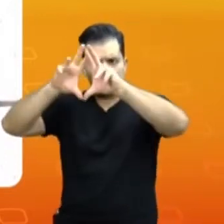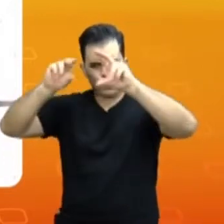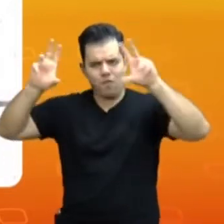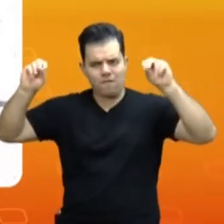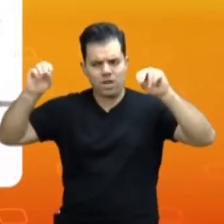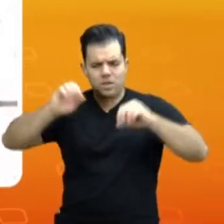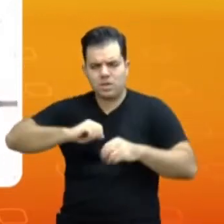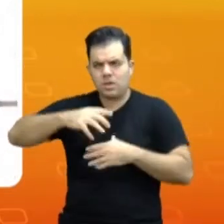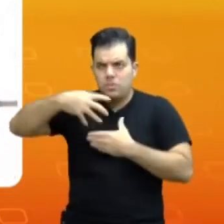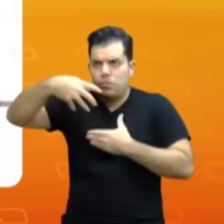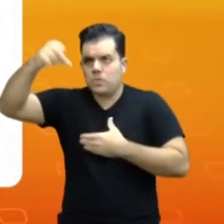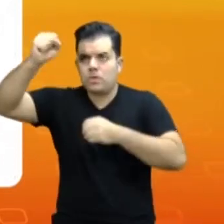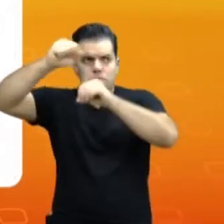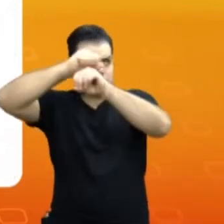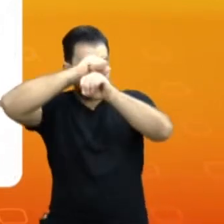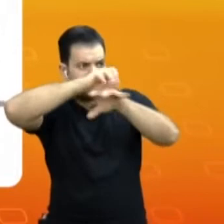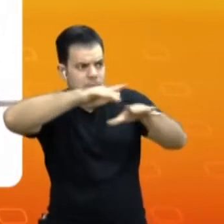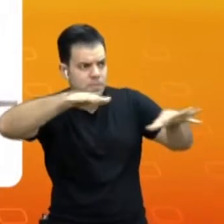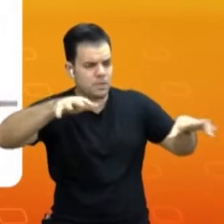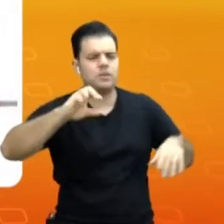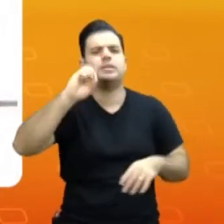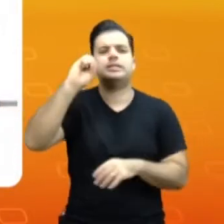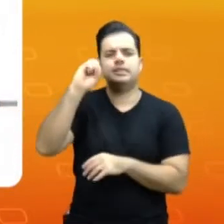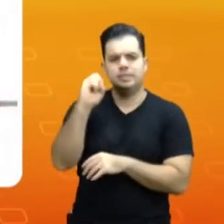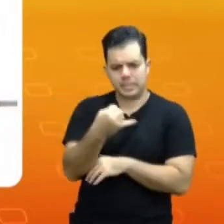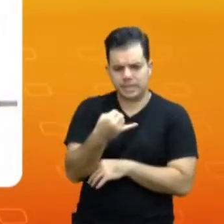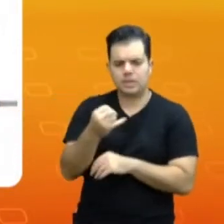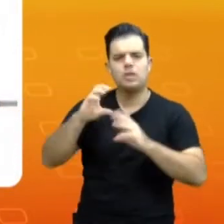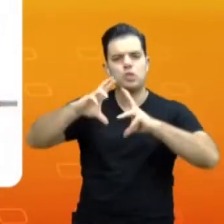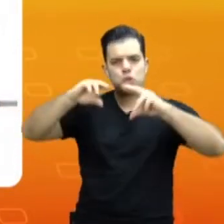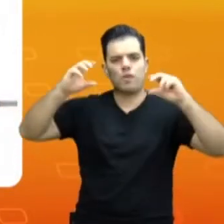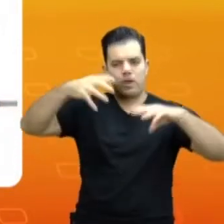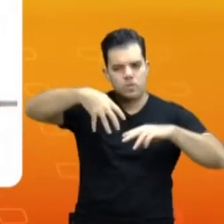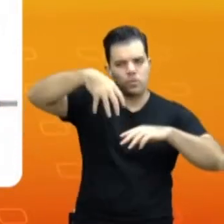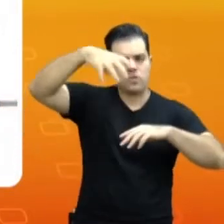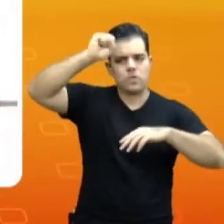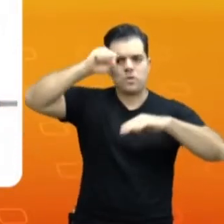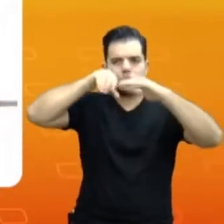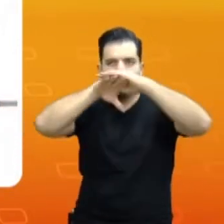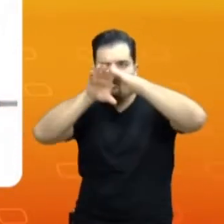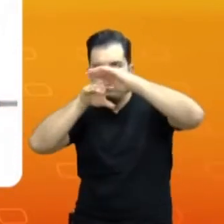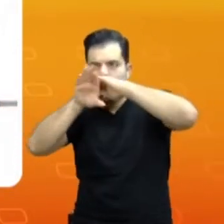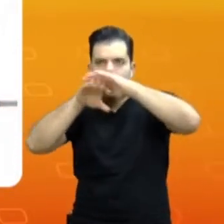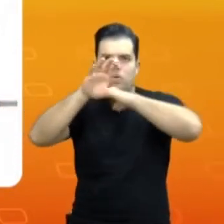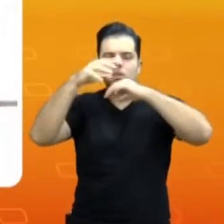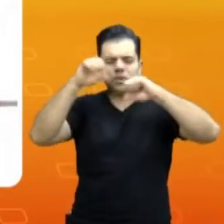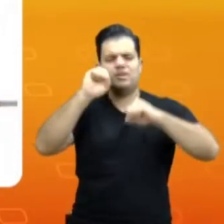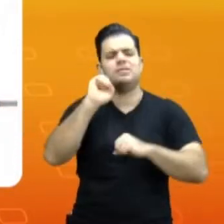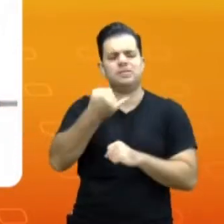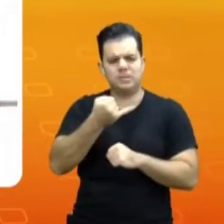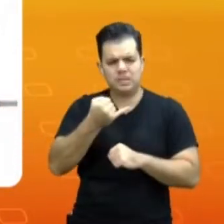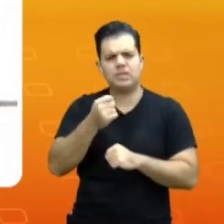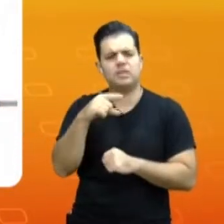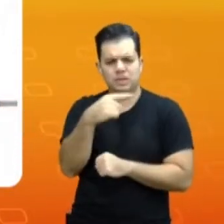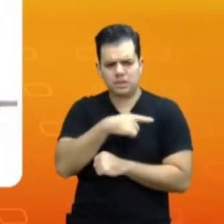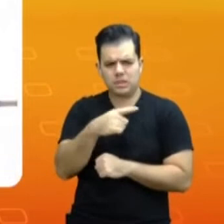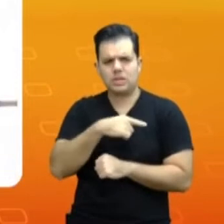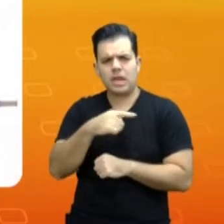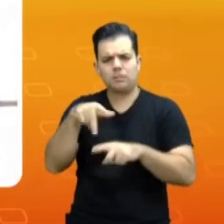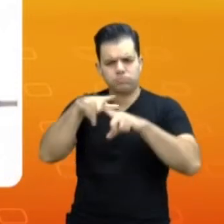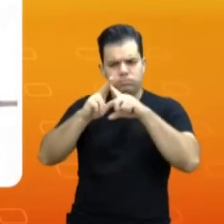Vamos lá. Vamos lá, Gilberto. Sim, tinha esse recurso disponível,